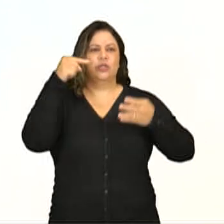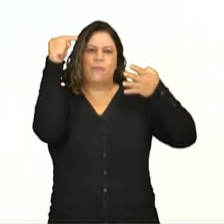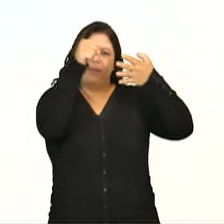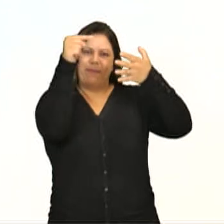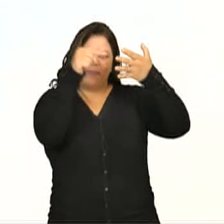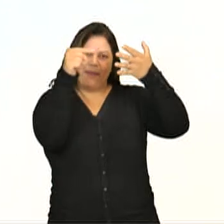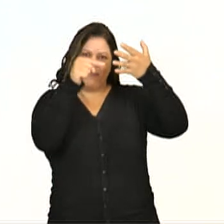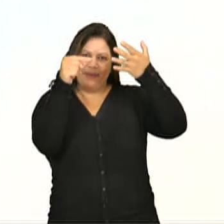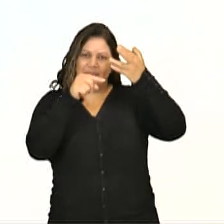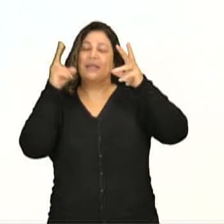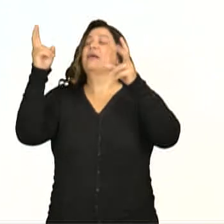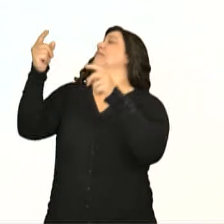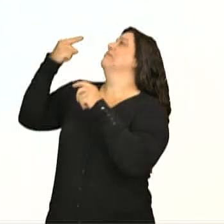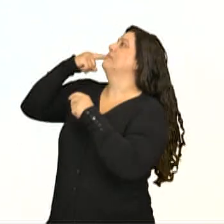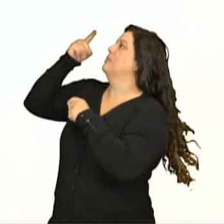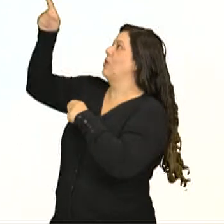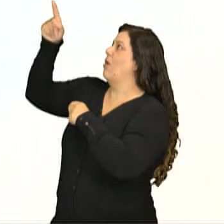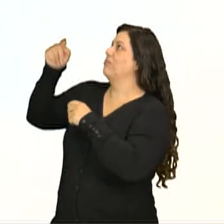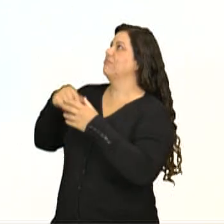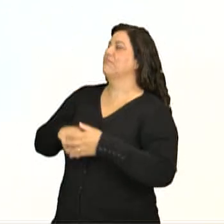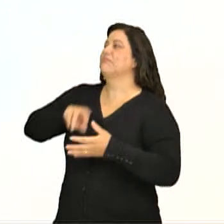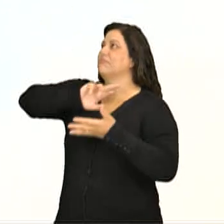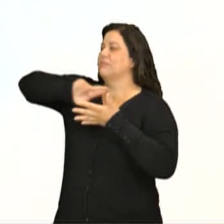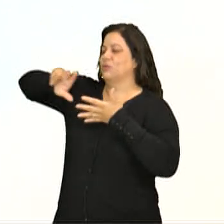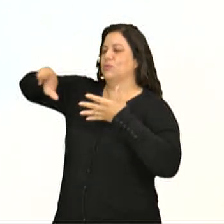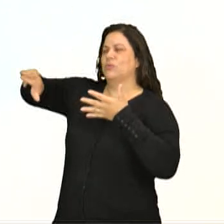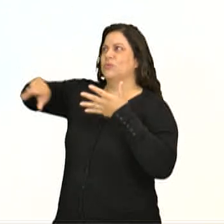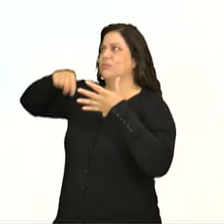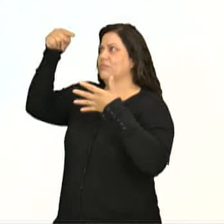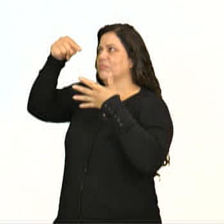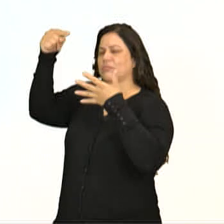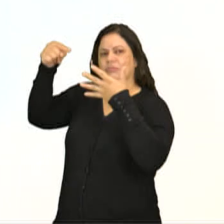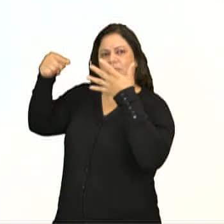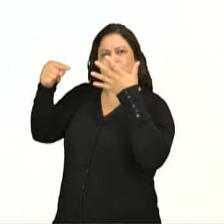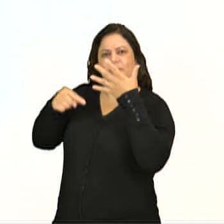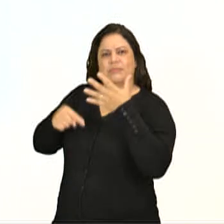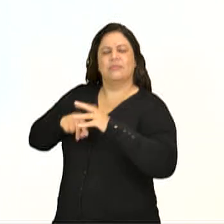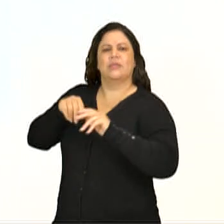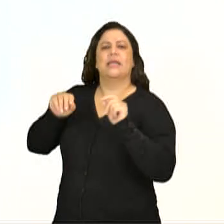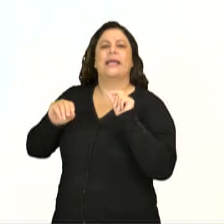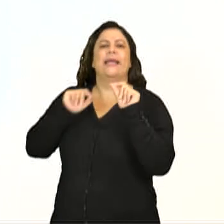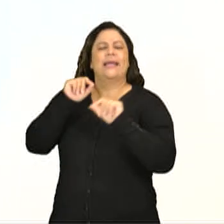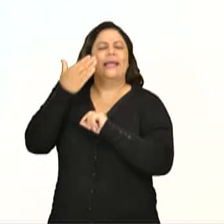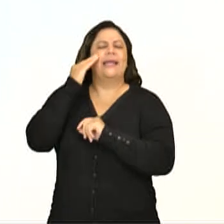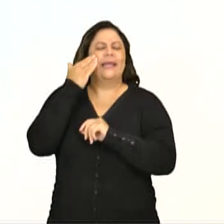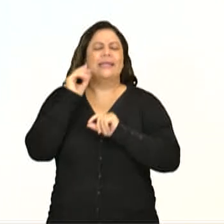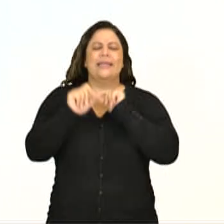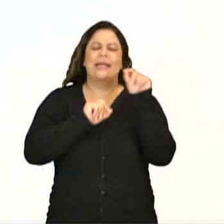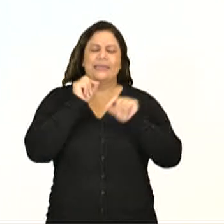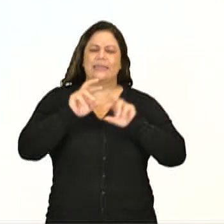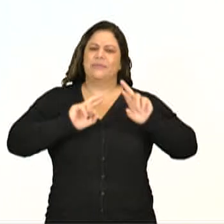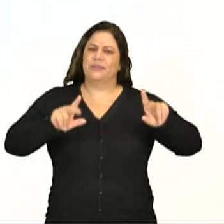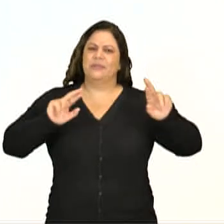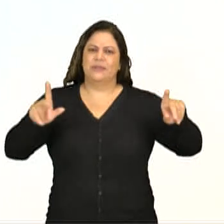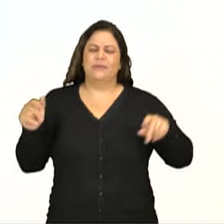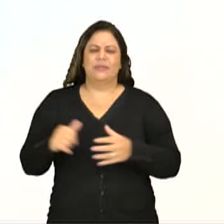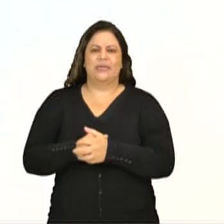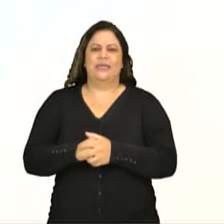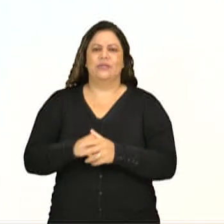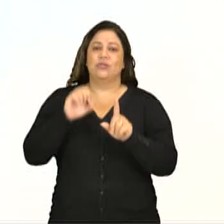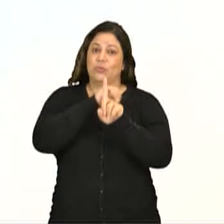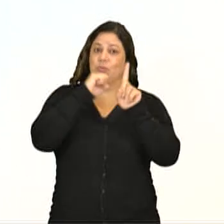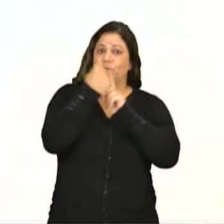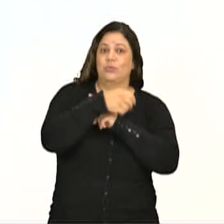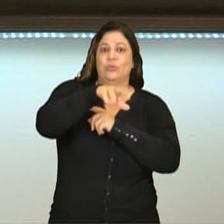foxtrot, passo doble, zouk e kizomba, assim como suas compreensões em diferentes contextos